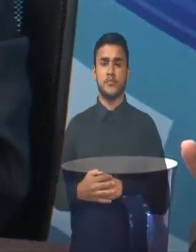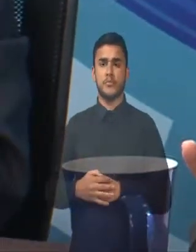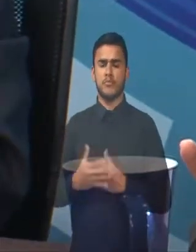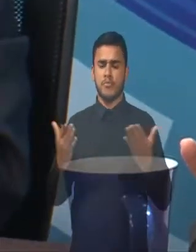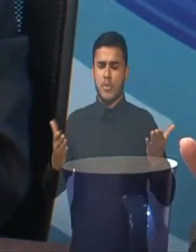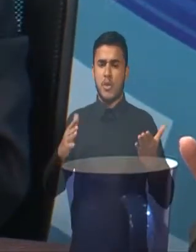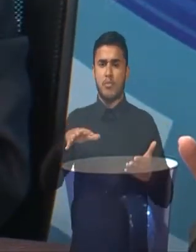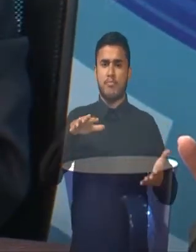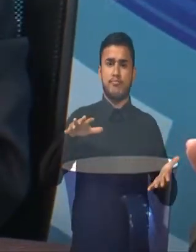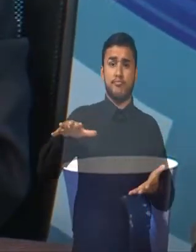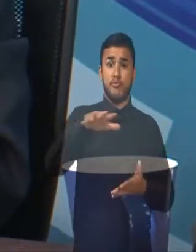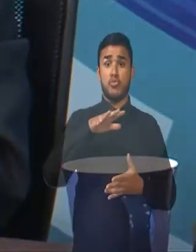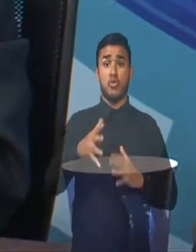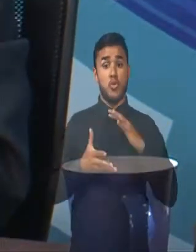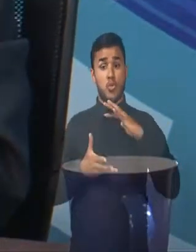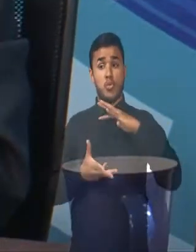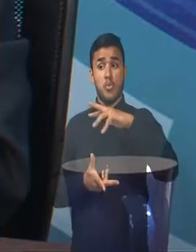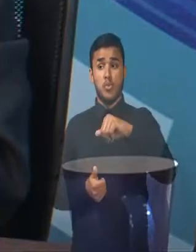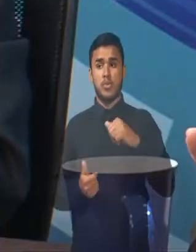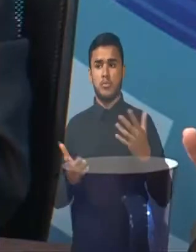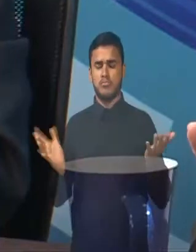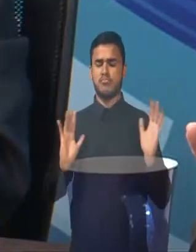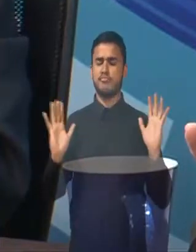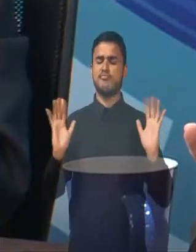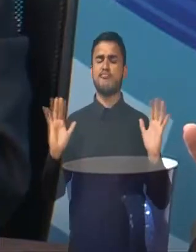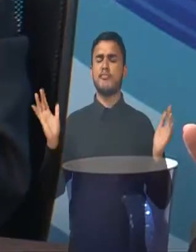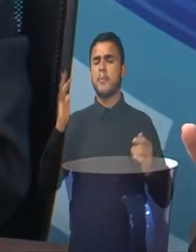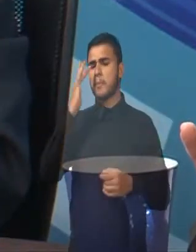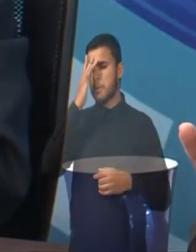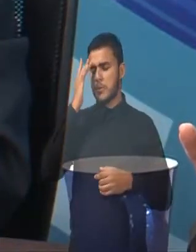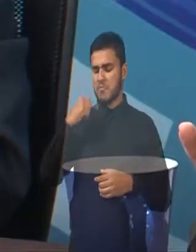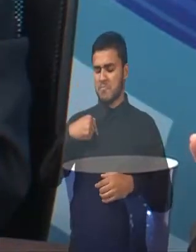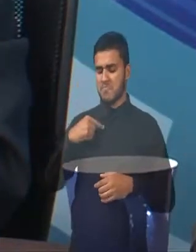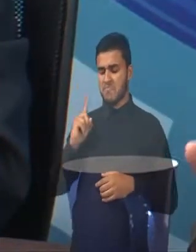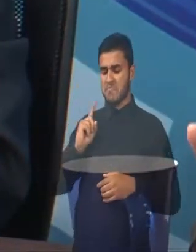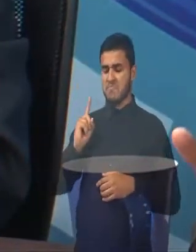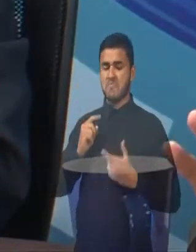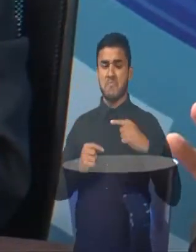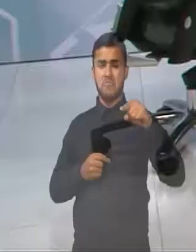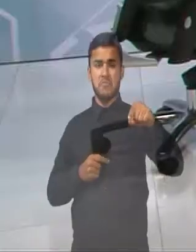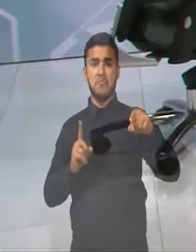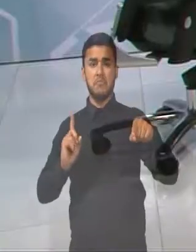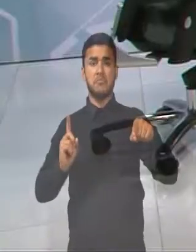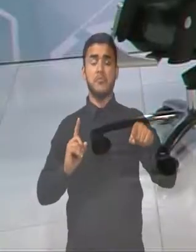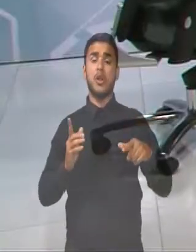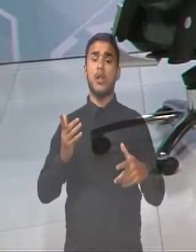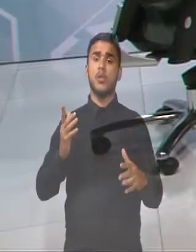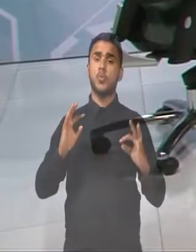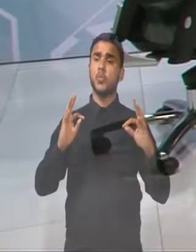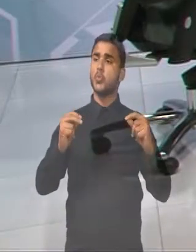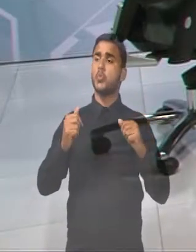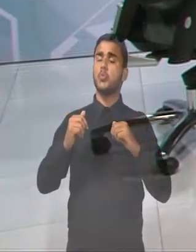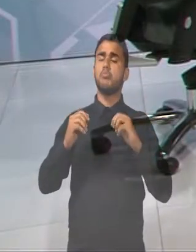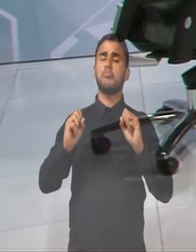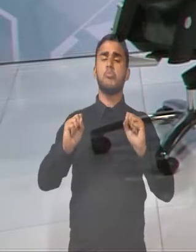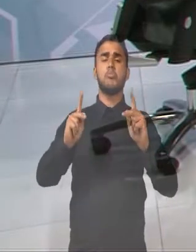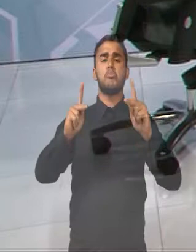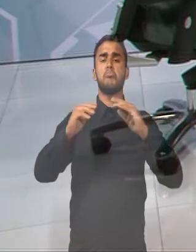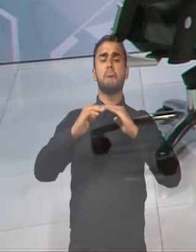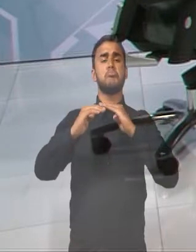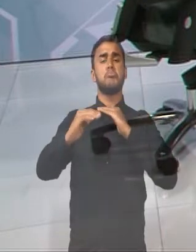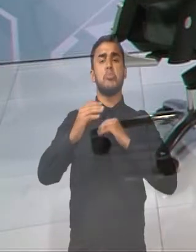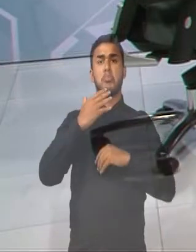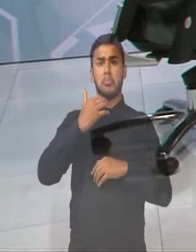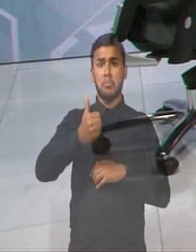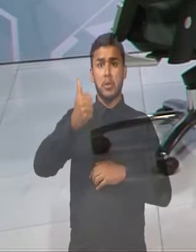inodoro, onde ninguém sinta a menor dor. Não sei se isso é possível. Né? Eu temo